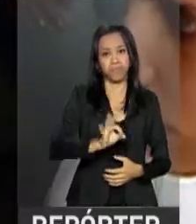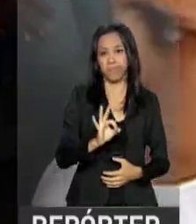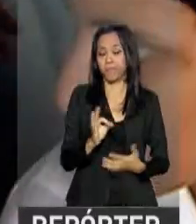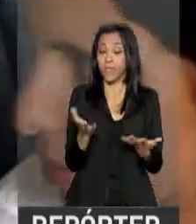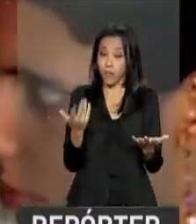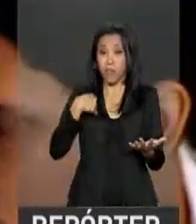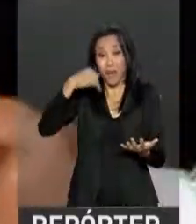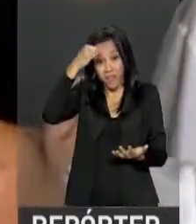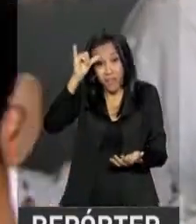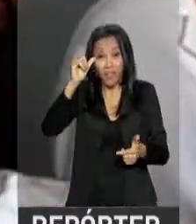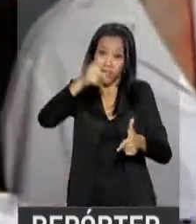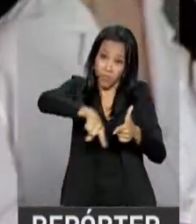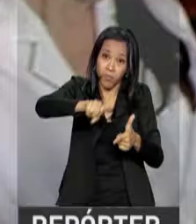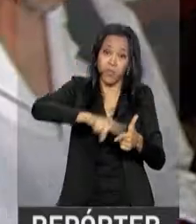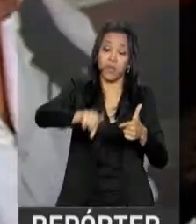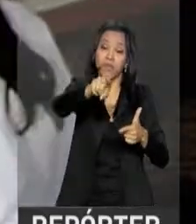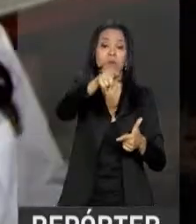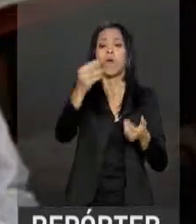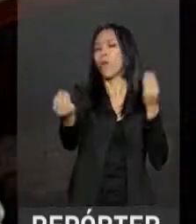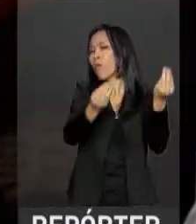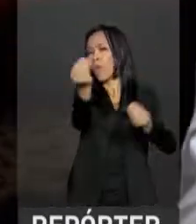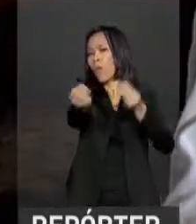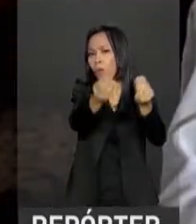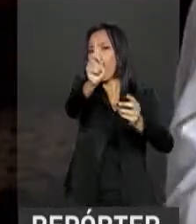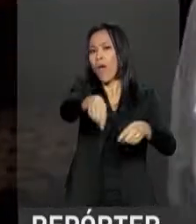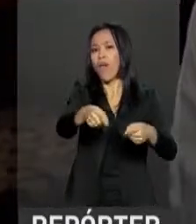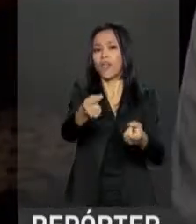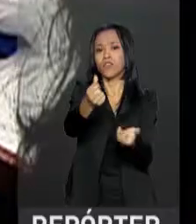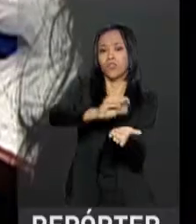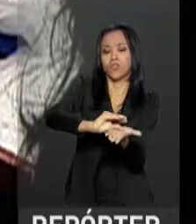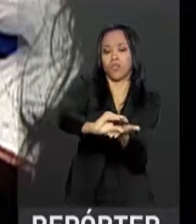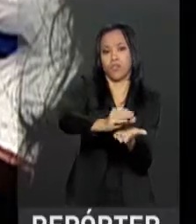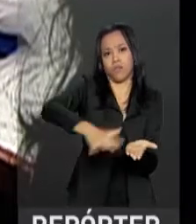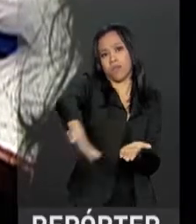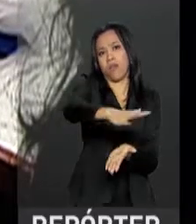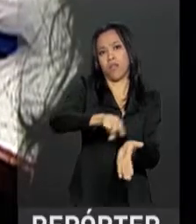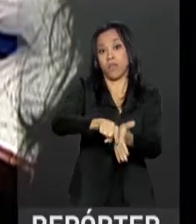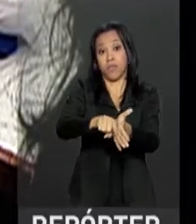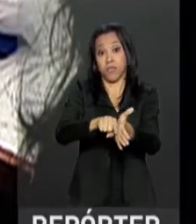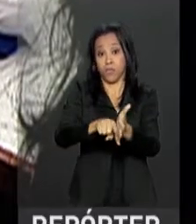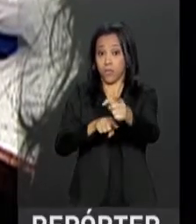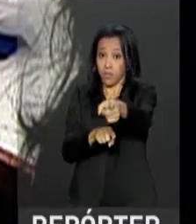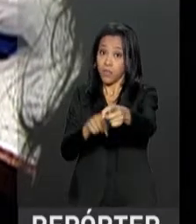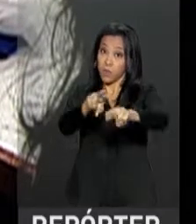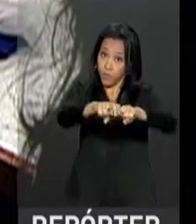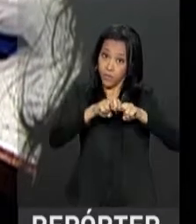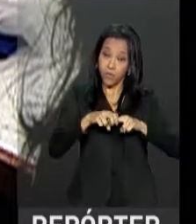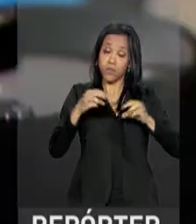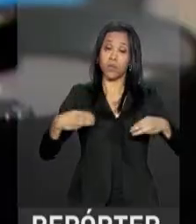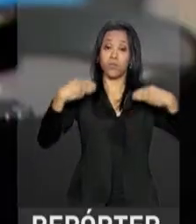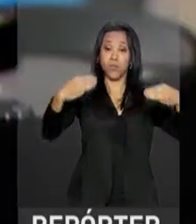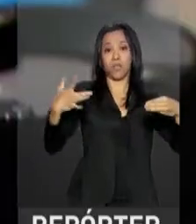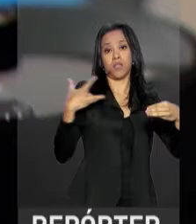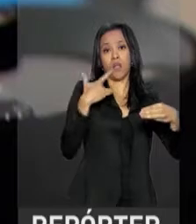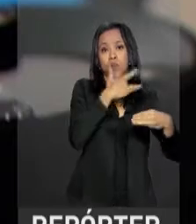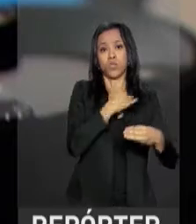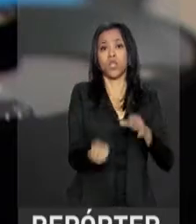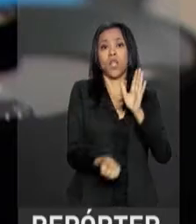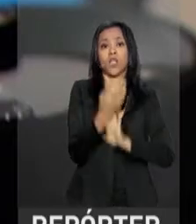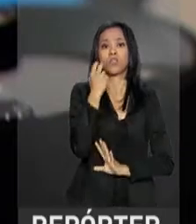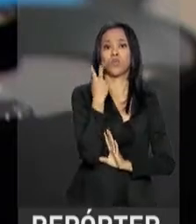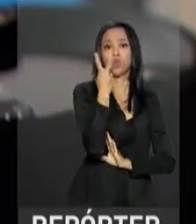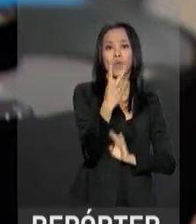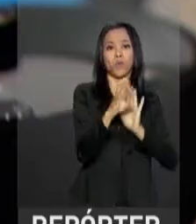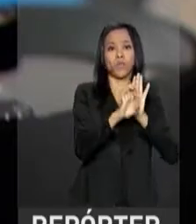que o problema se agrave um dos caminhos é investimento em pesquisa por isso o ministério da saúde lançou dois editais para